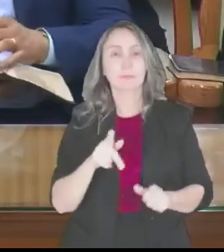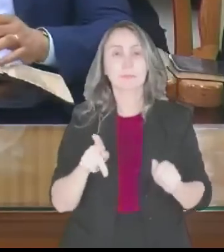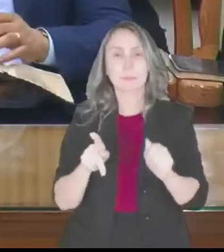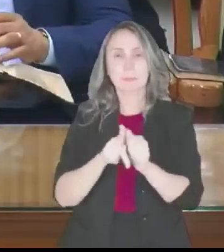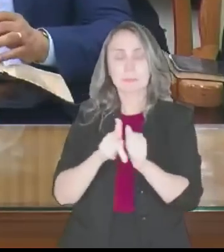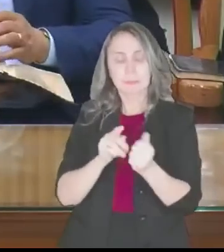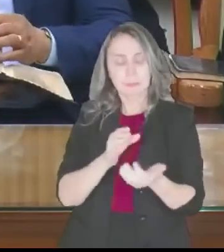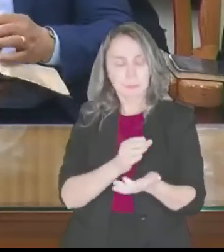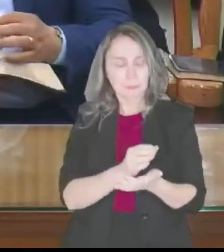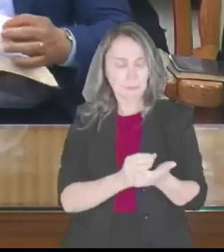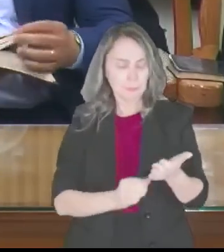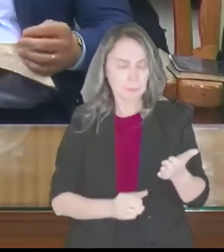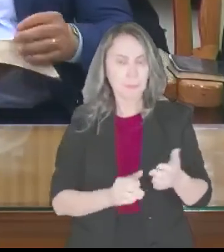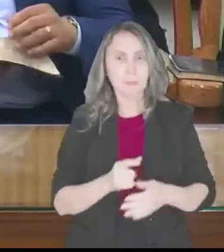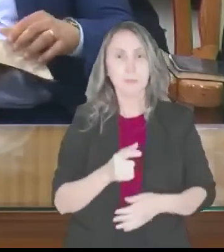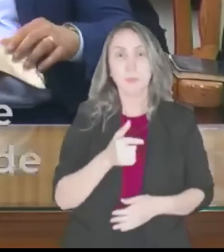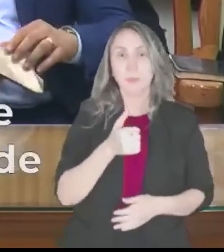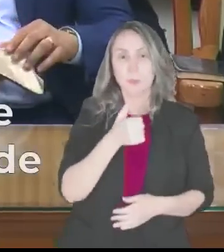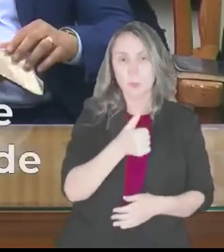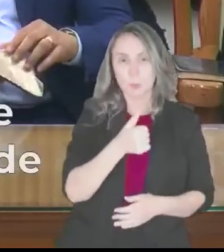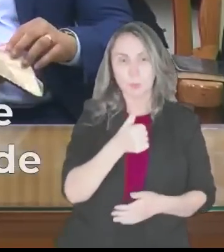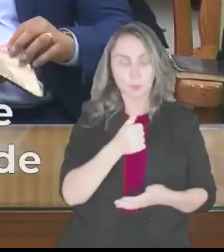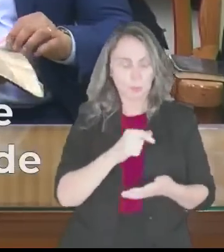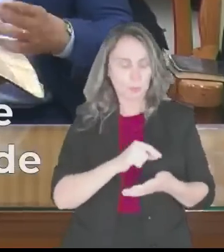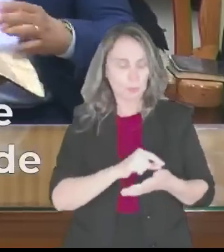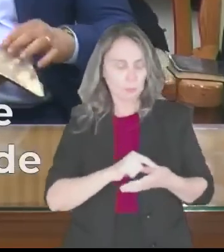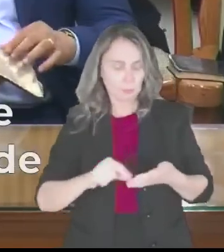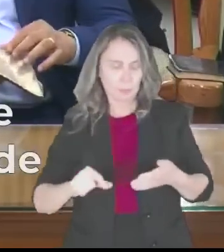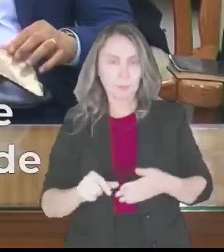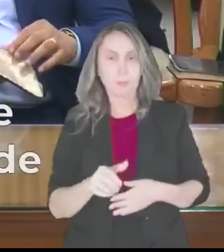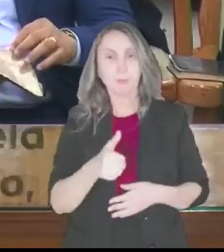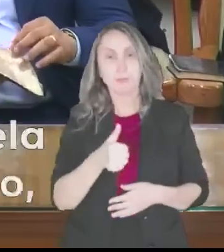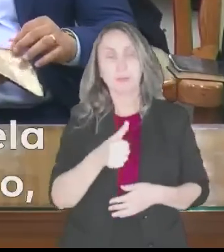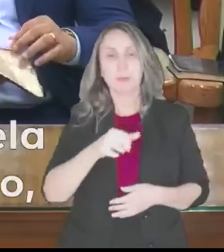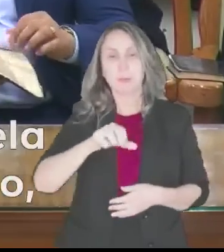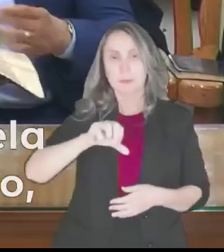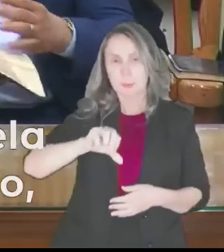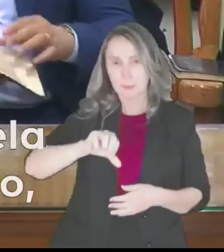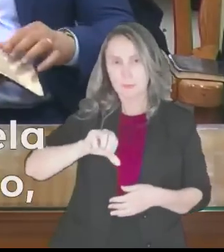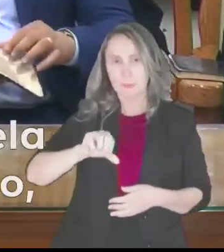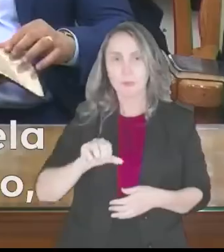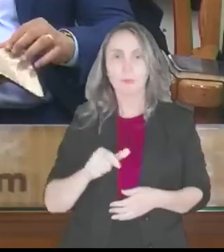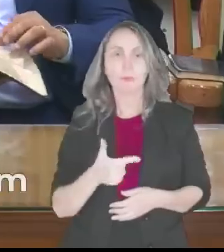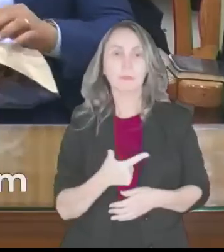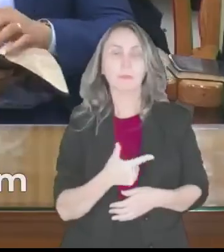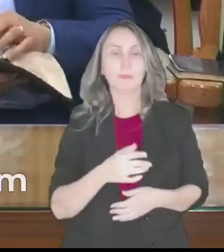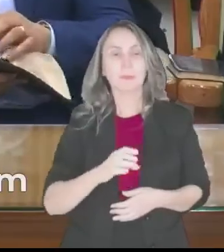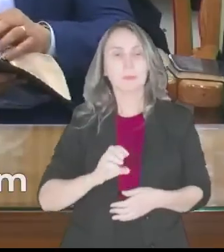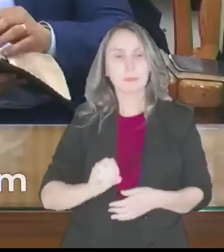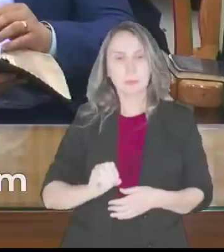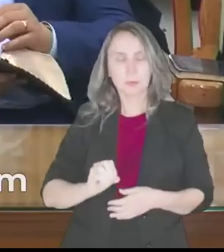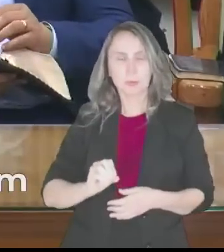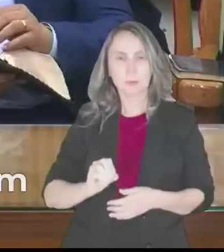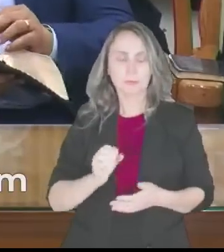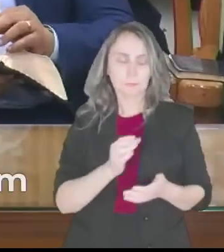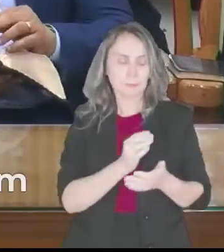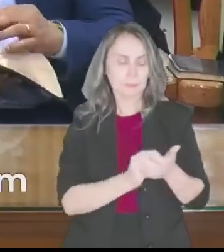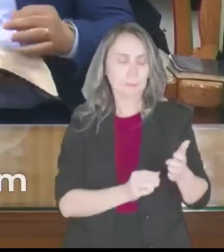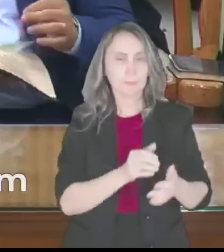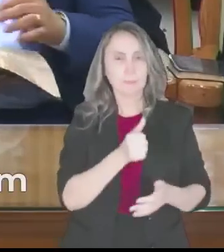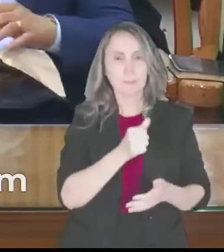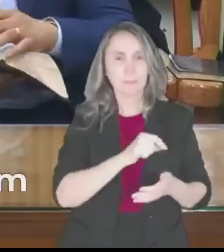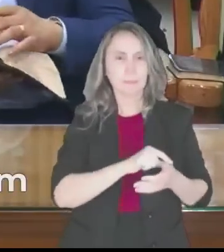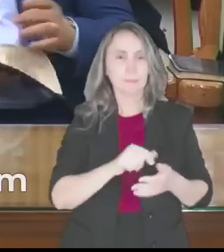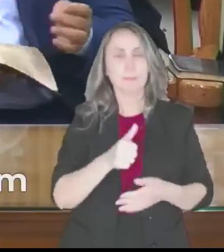1, versículo 20. 1, 19 e 20. Segunda carta de São Pedro, capítulo 1, versículo